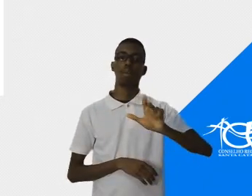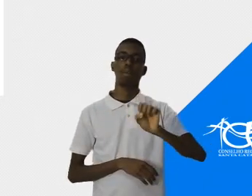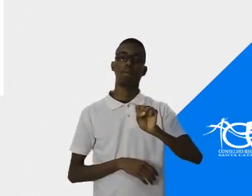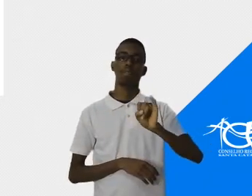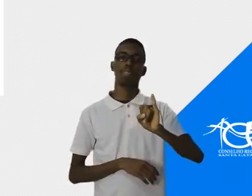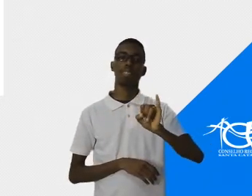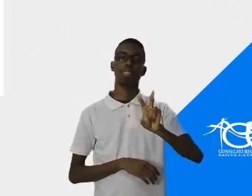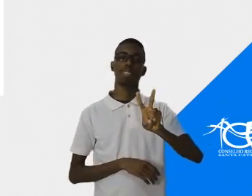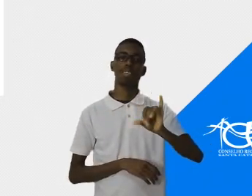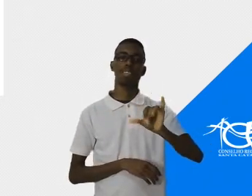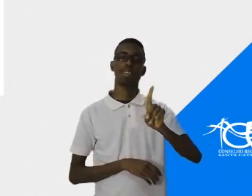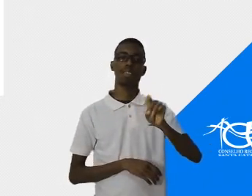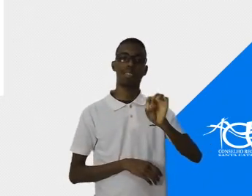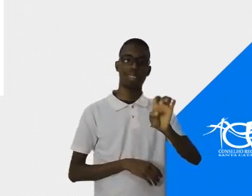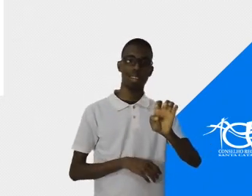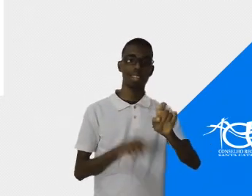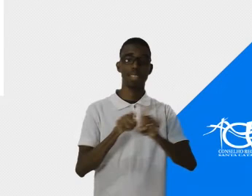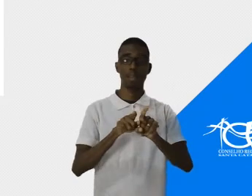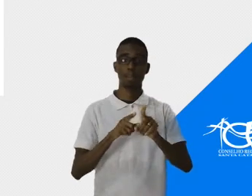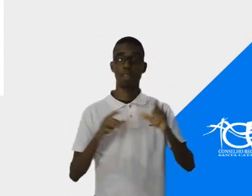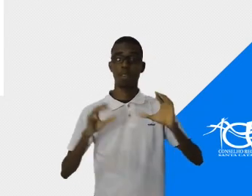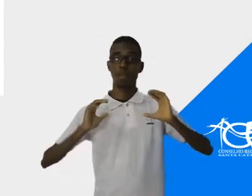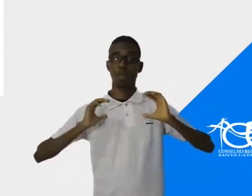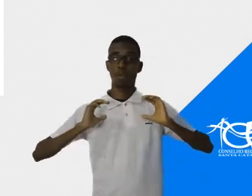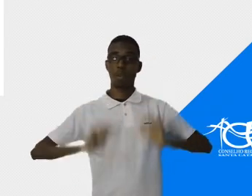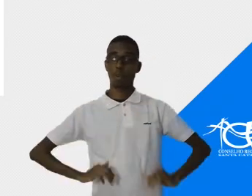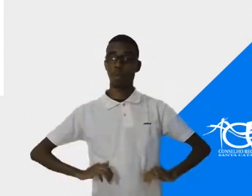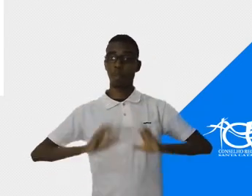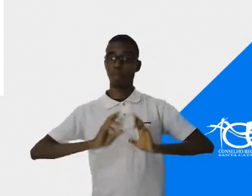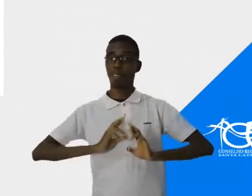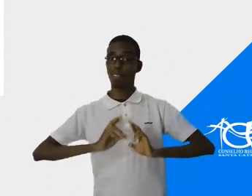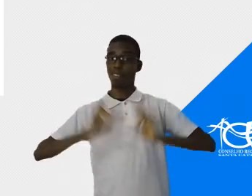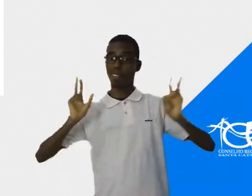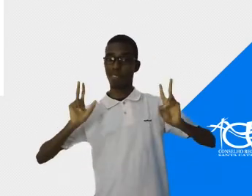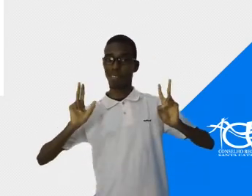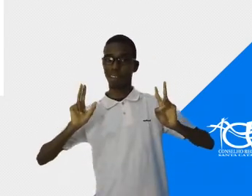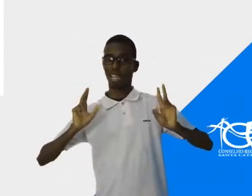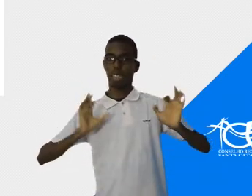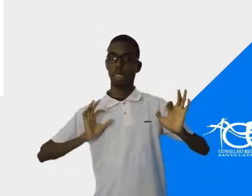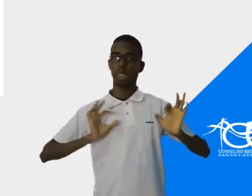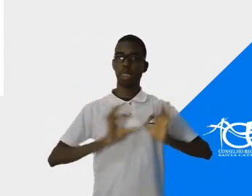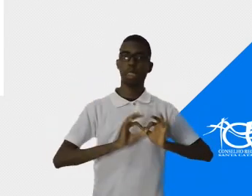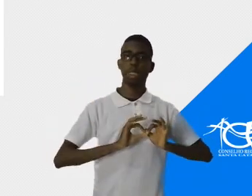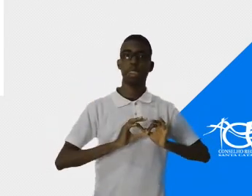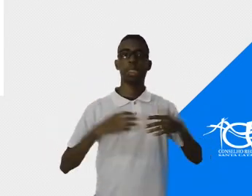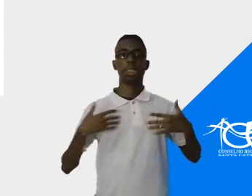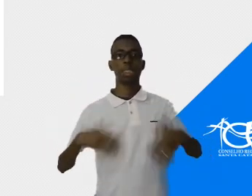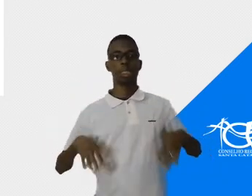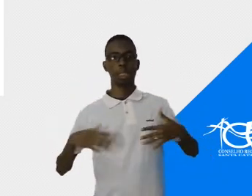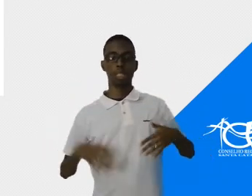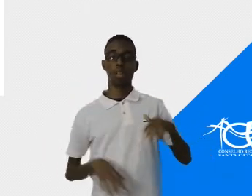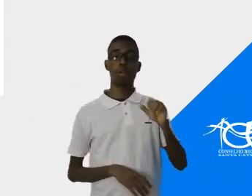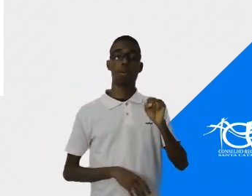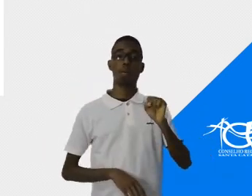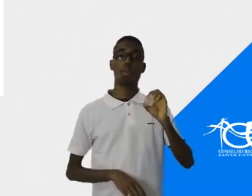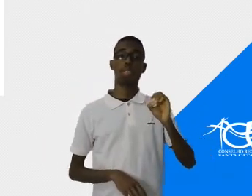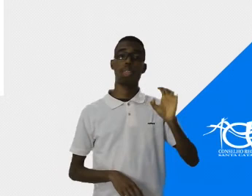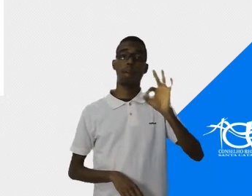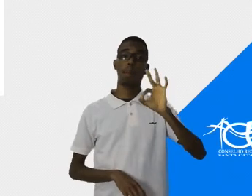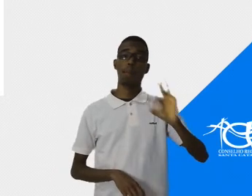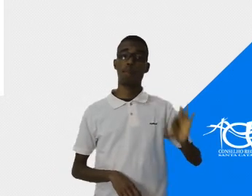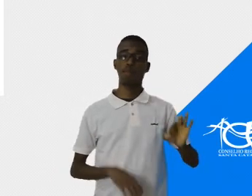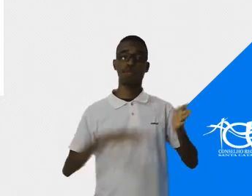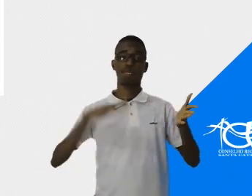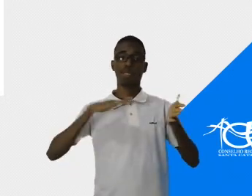relação bastante forte, né, bastante forte, quase 80% dos acidentes de trânsito são associados a excesso